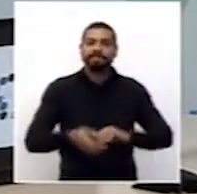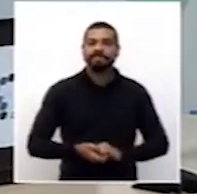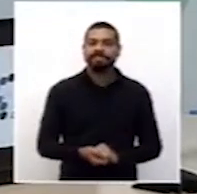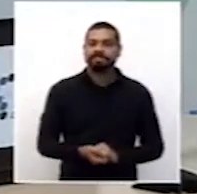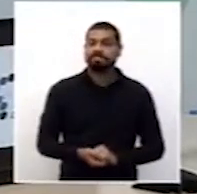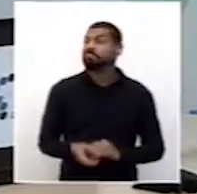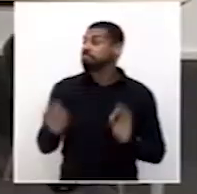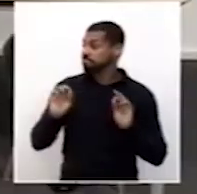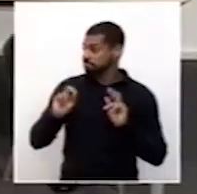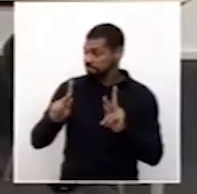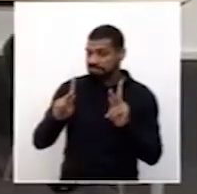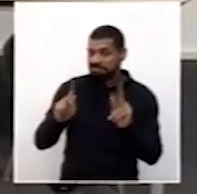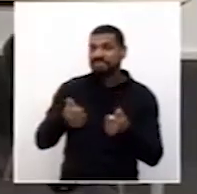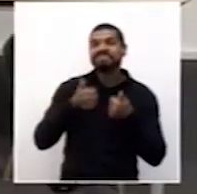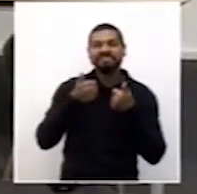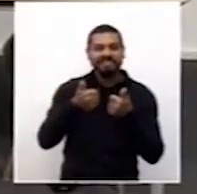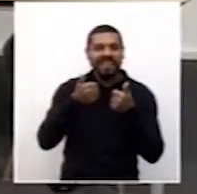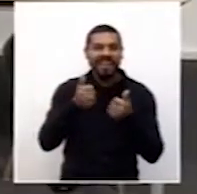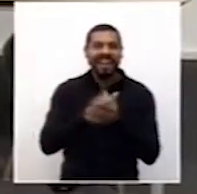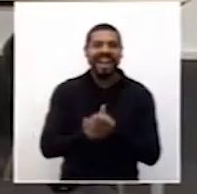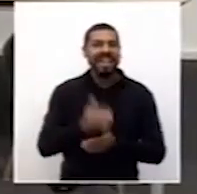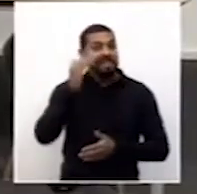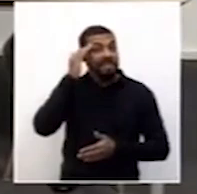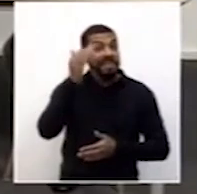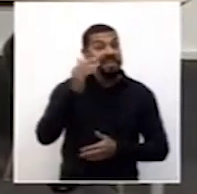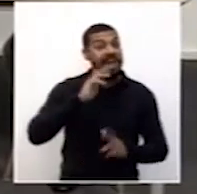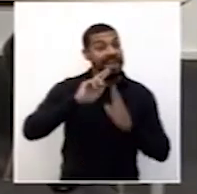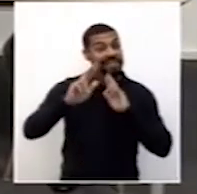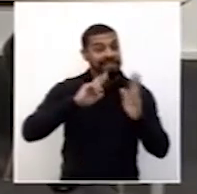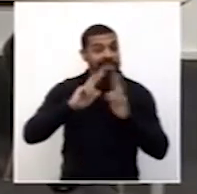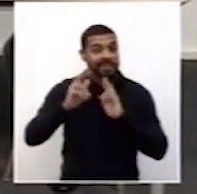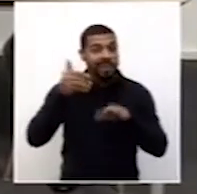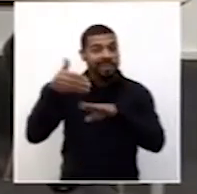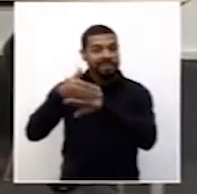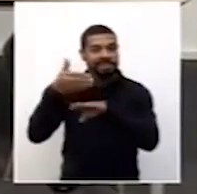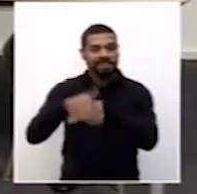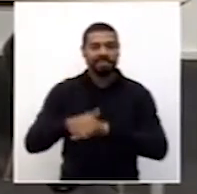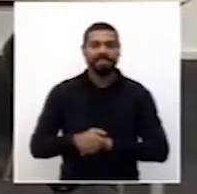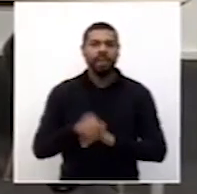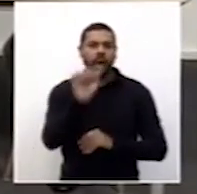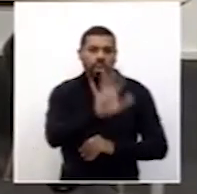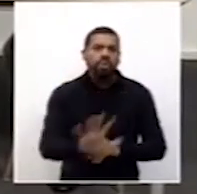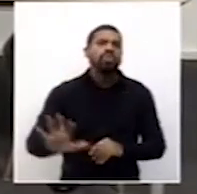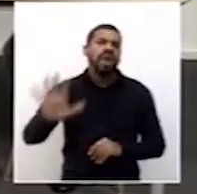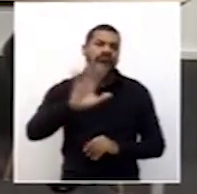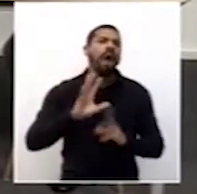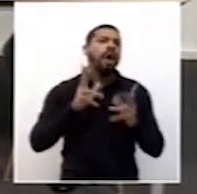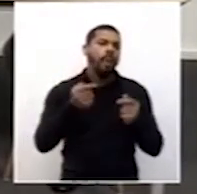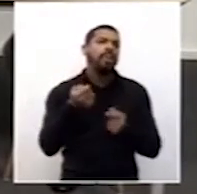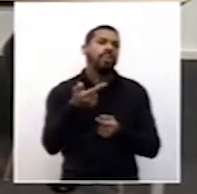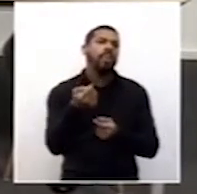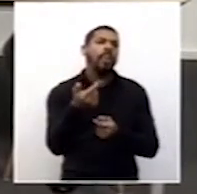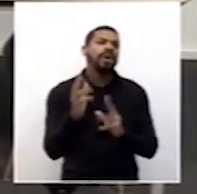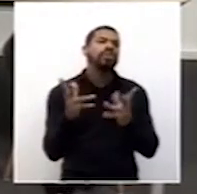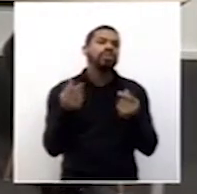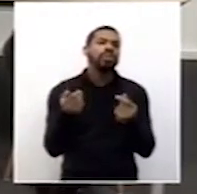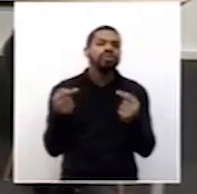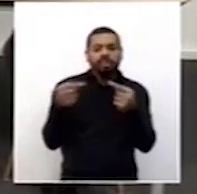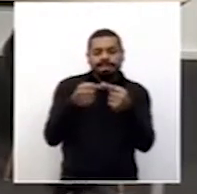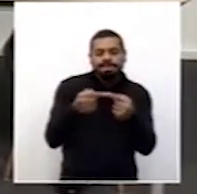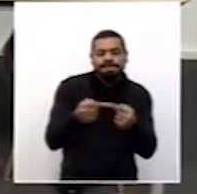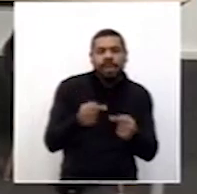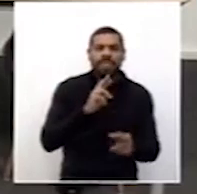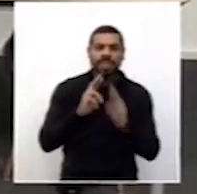Muito bem. Essas foram as nossas principais interações. No geral, todos vocês chegaram à mesma conclusão. Quando